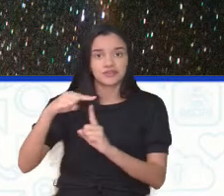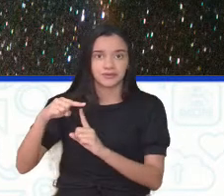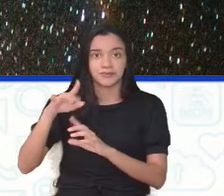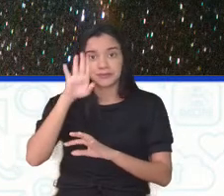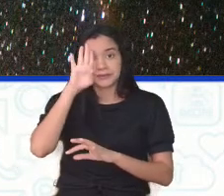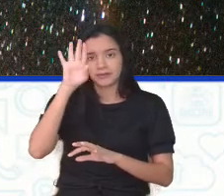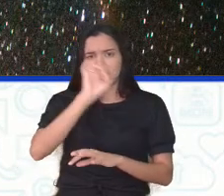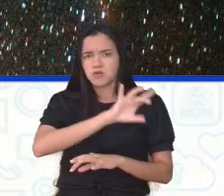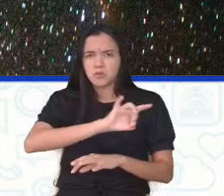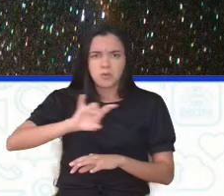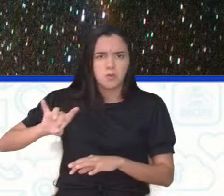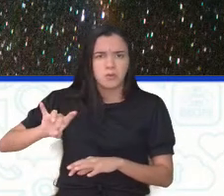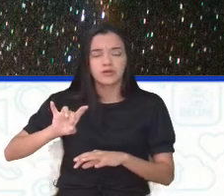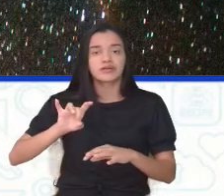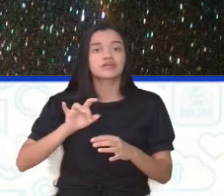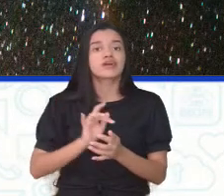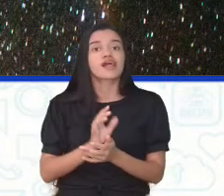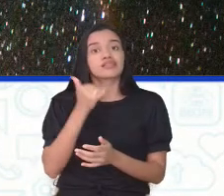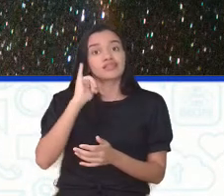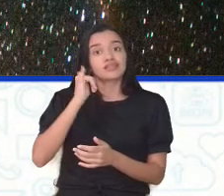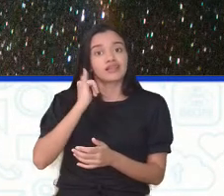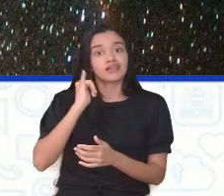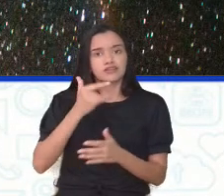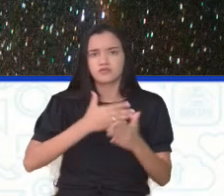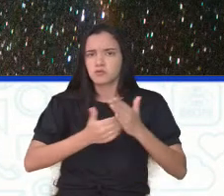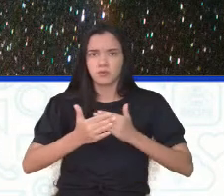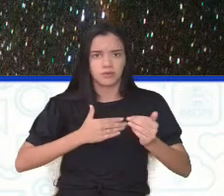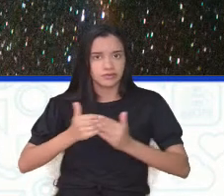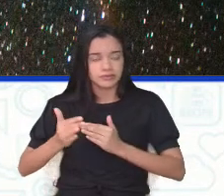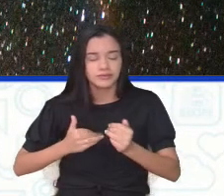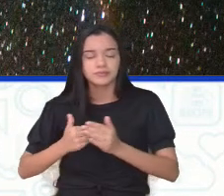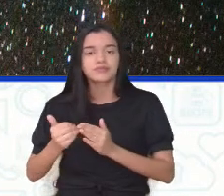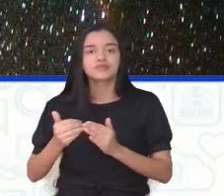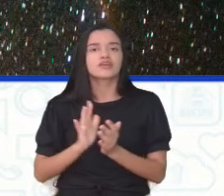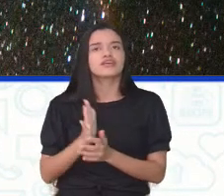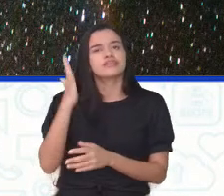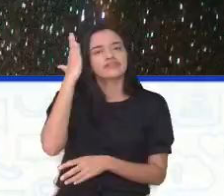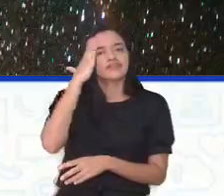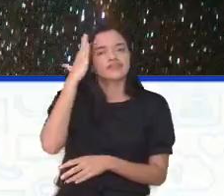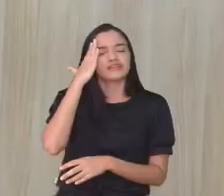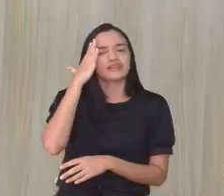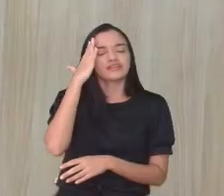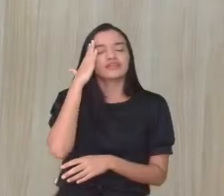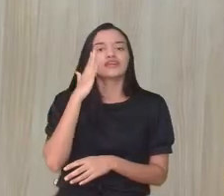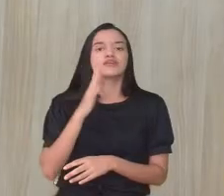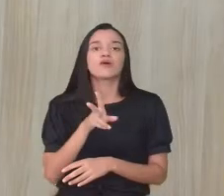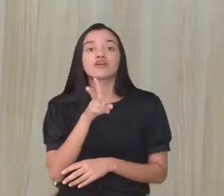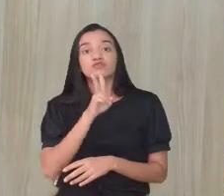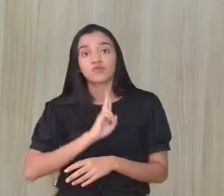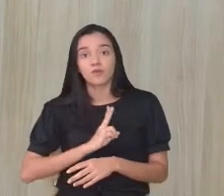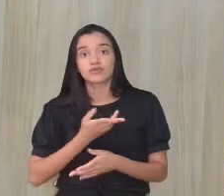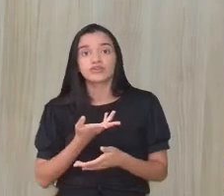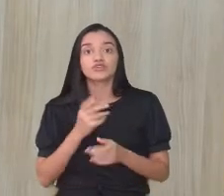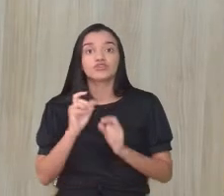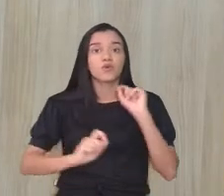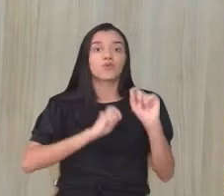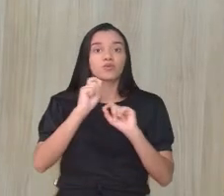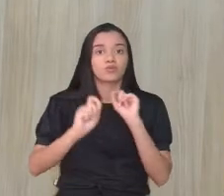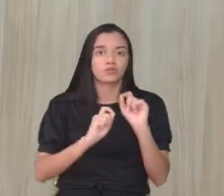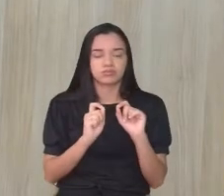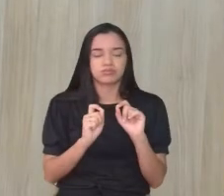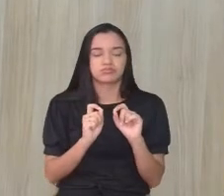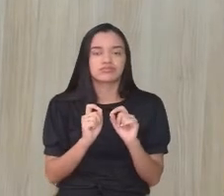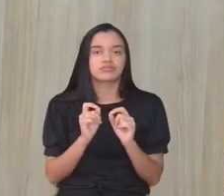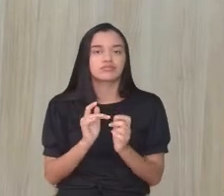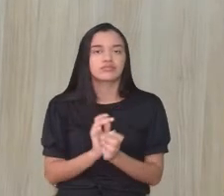qualquer narrativa, né? Depois que a gente entendeu qual é o tipo de narração, a gente vai para as vozes do discurso. O que são essas vozes do